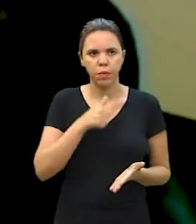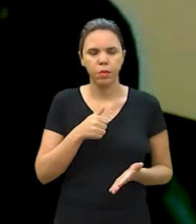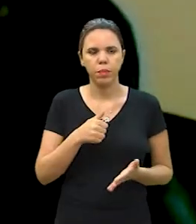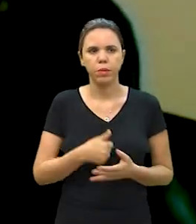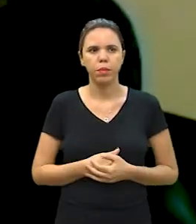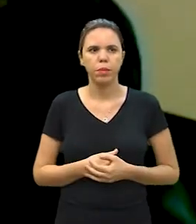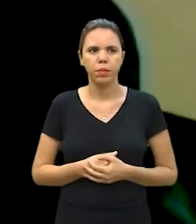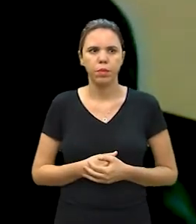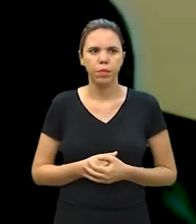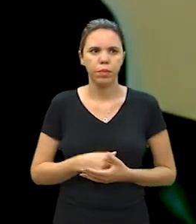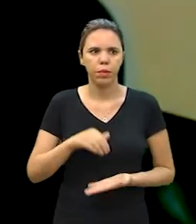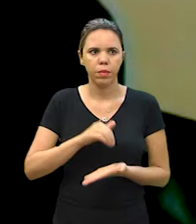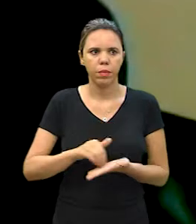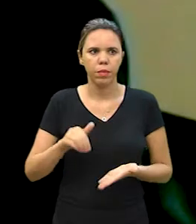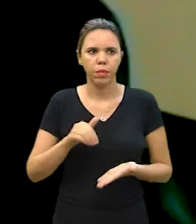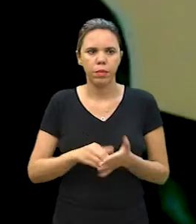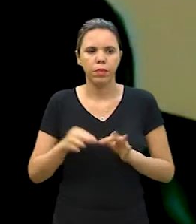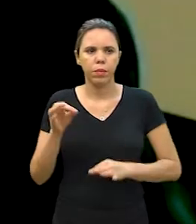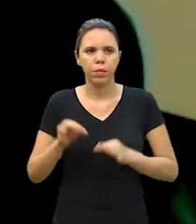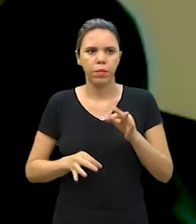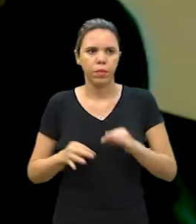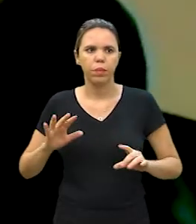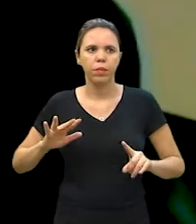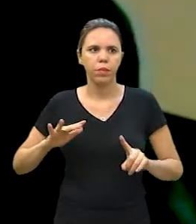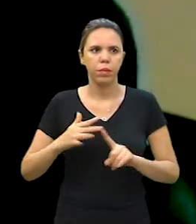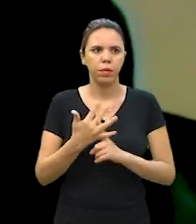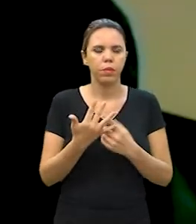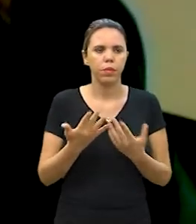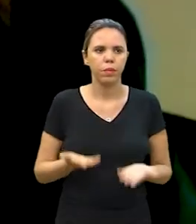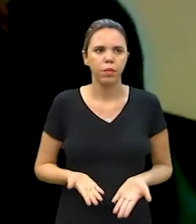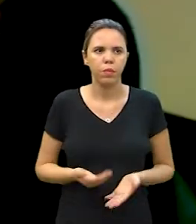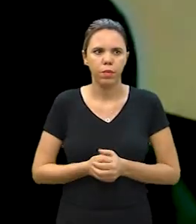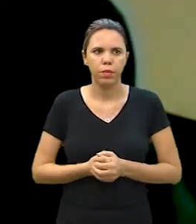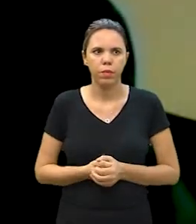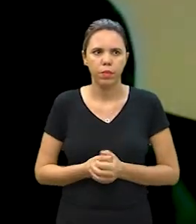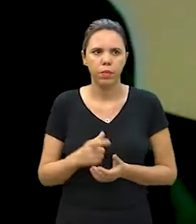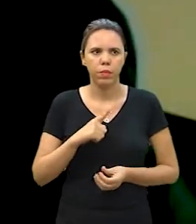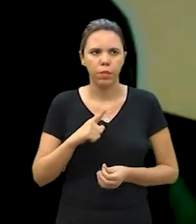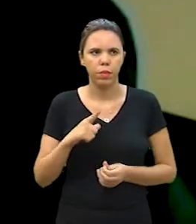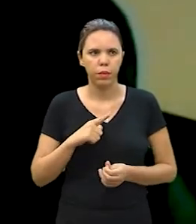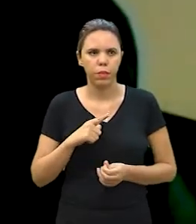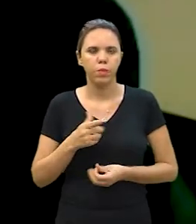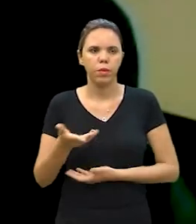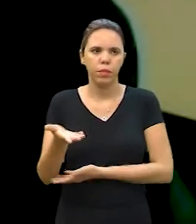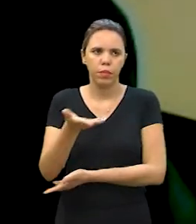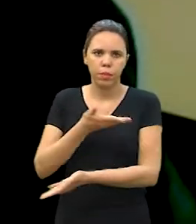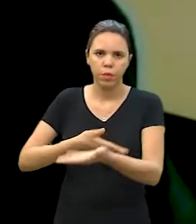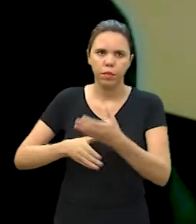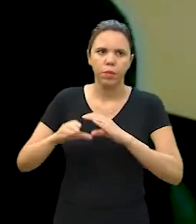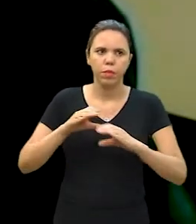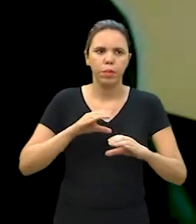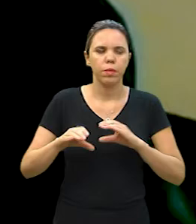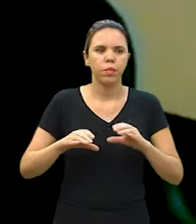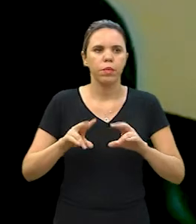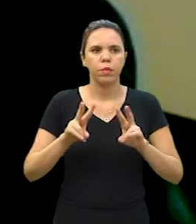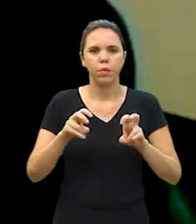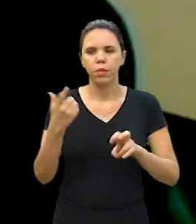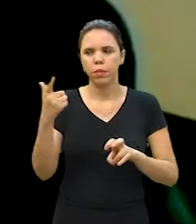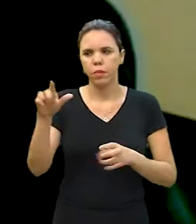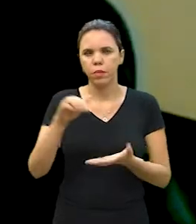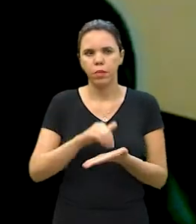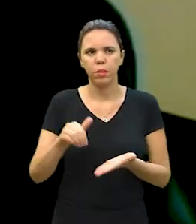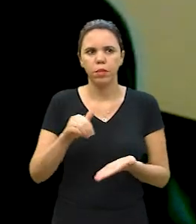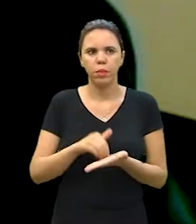as mulheres, que fica na Secretaria de Justiça e Cidadania, nós temos articulado com as